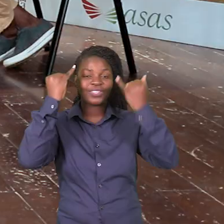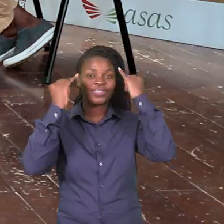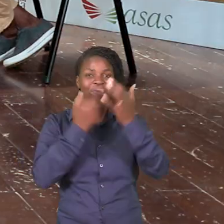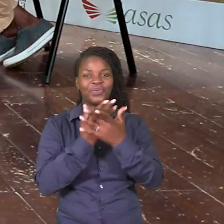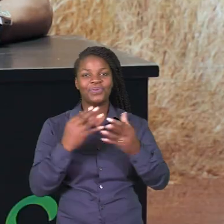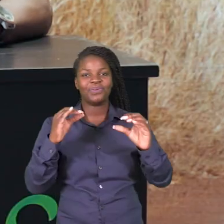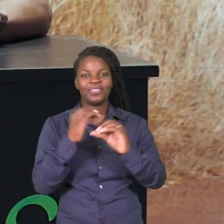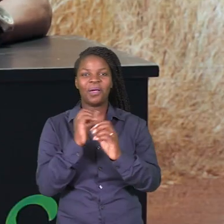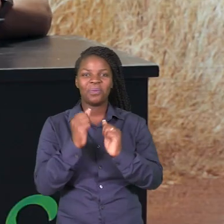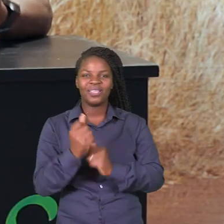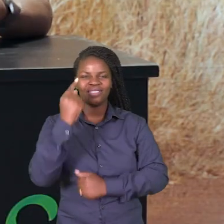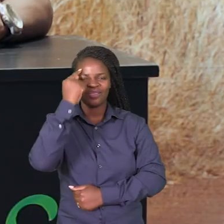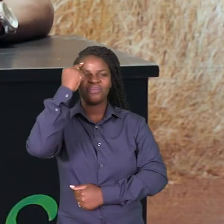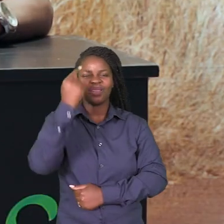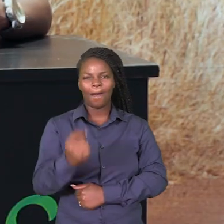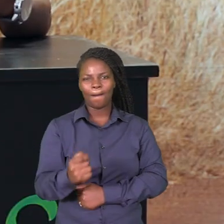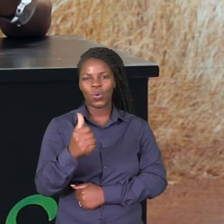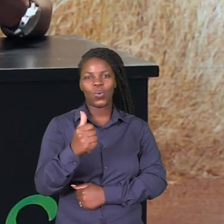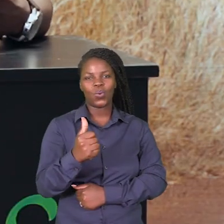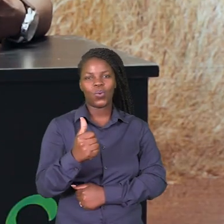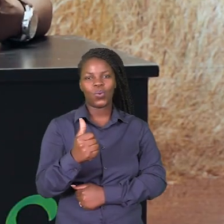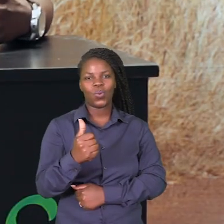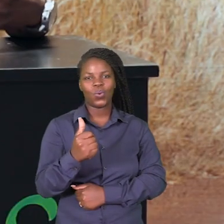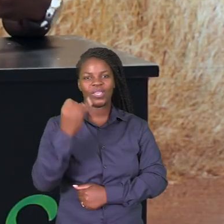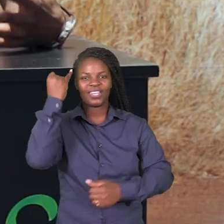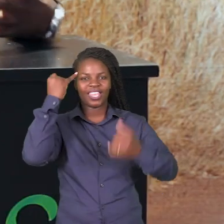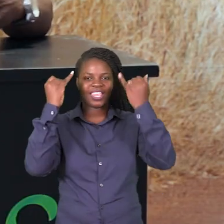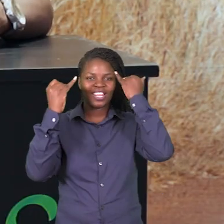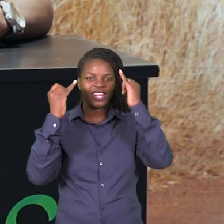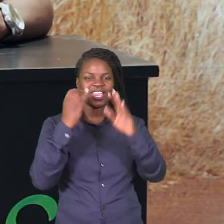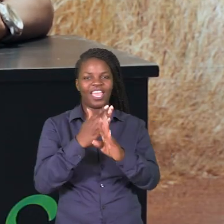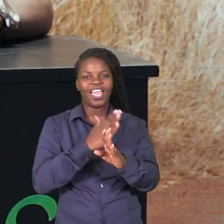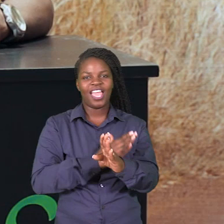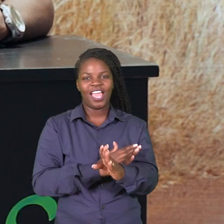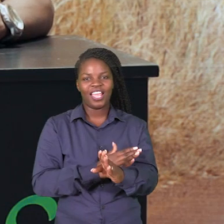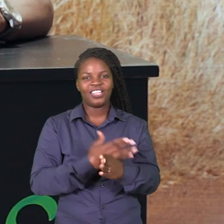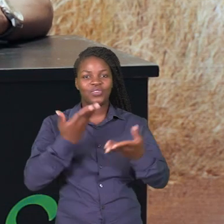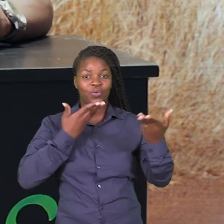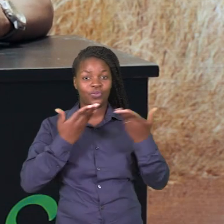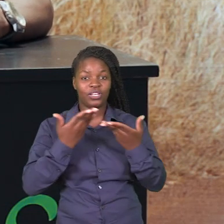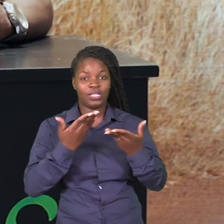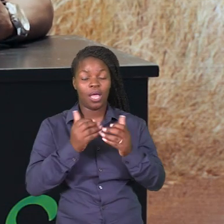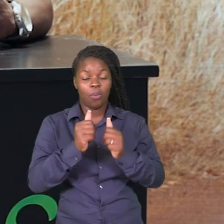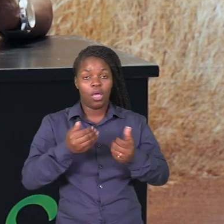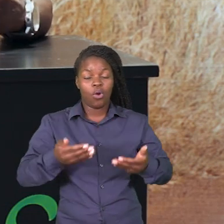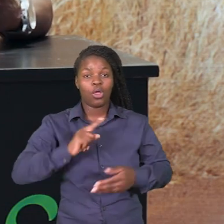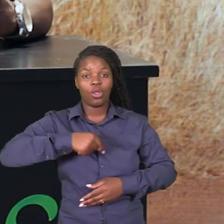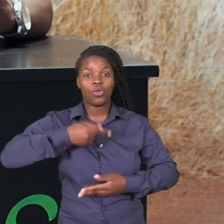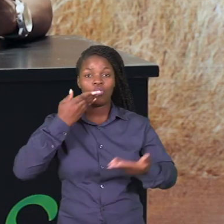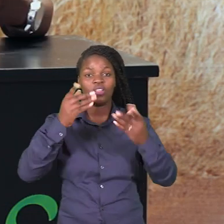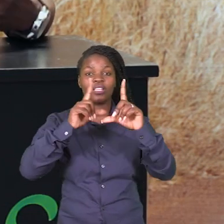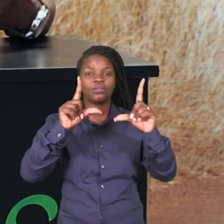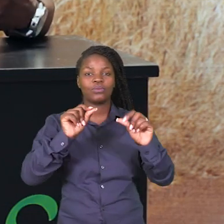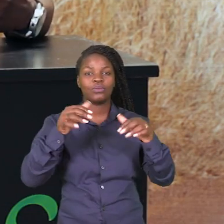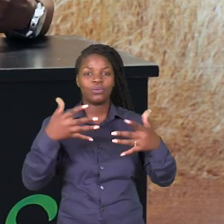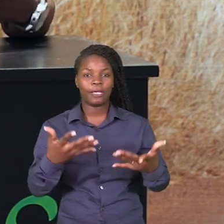não há muito a dizer apenas Recordar alguns pontos que são essenciais desta conversa desde logo nesta segunda parte o destaque vai